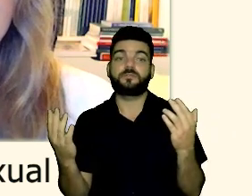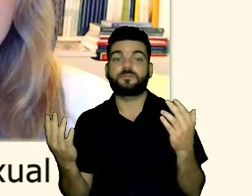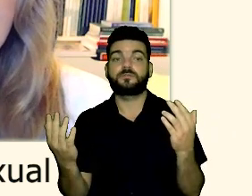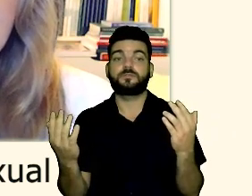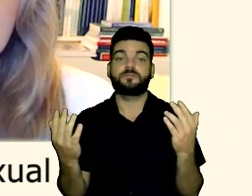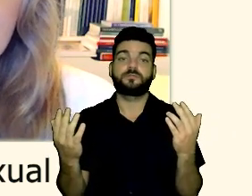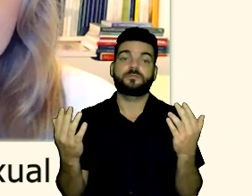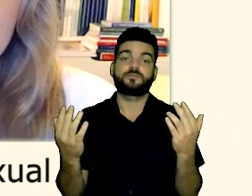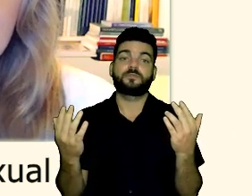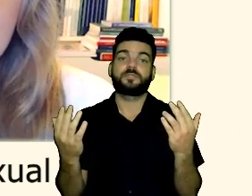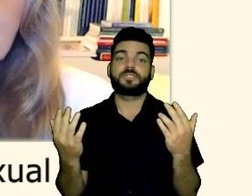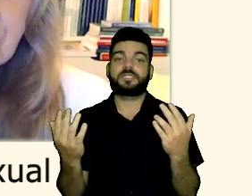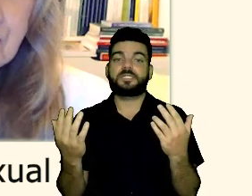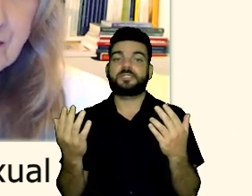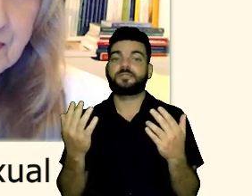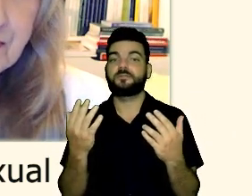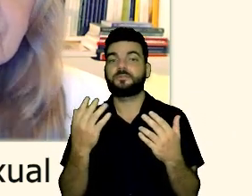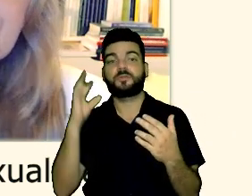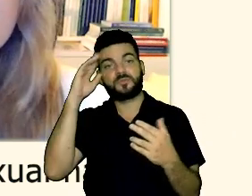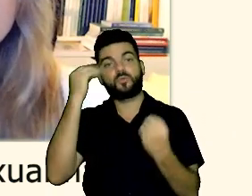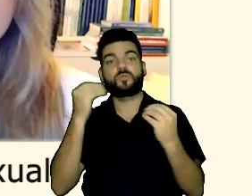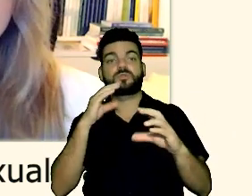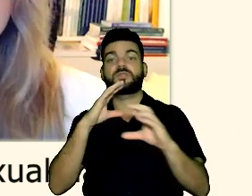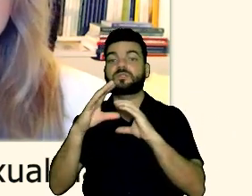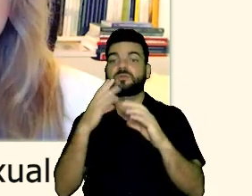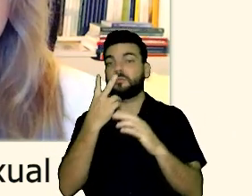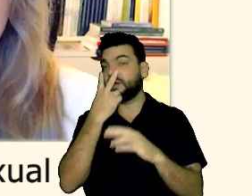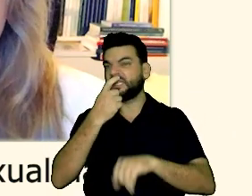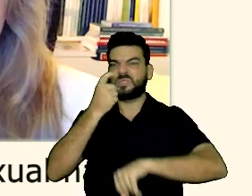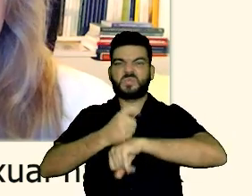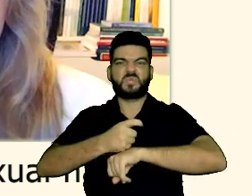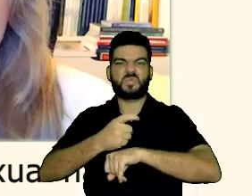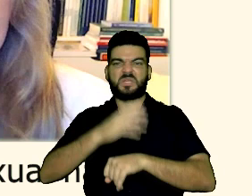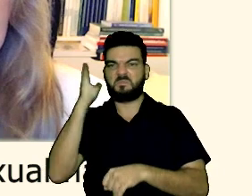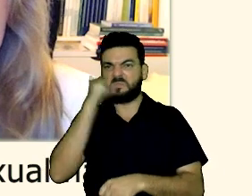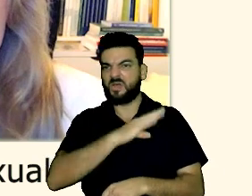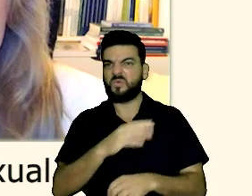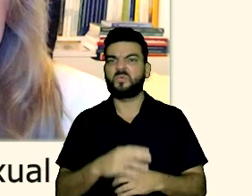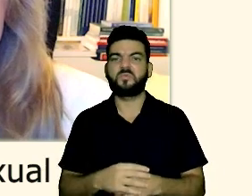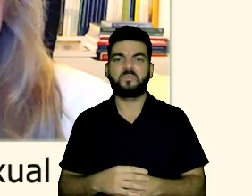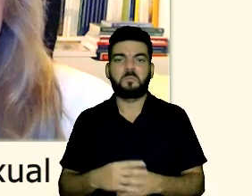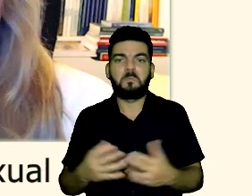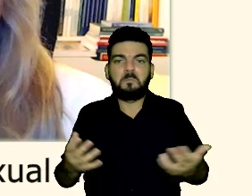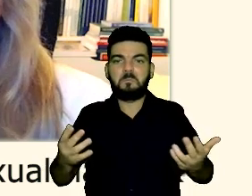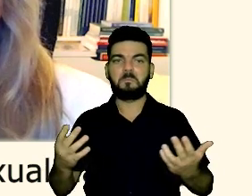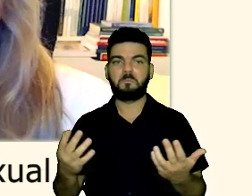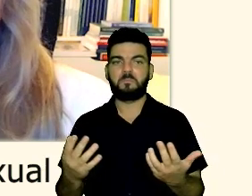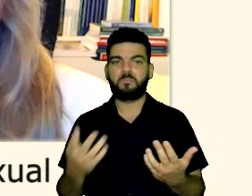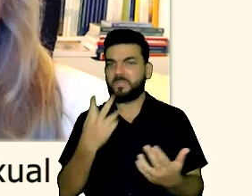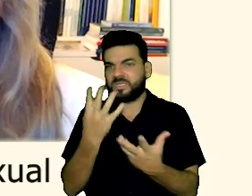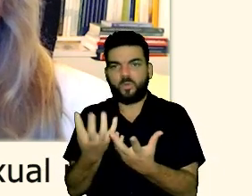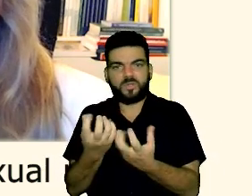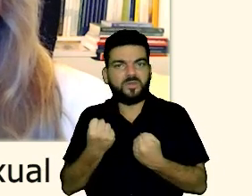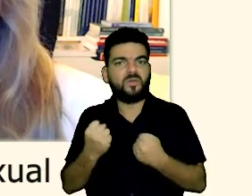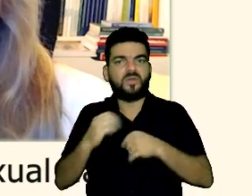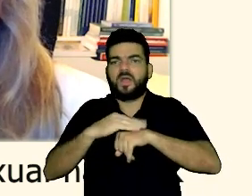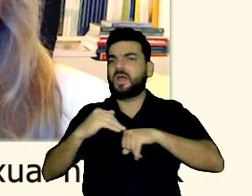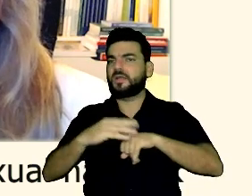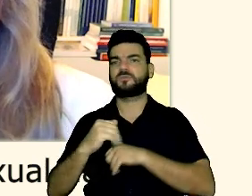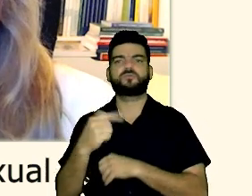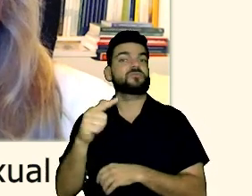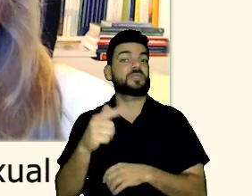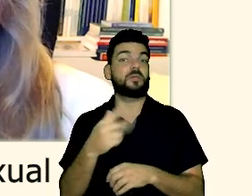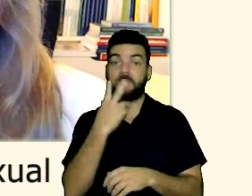hostil, uma comunicação que não é acolhedora, que não é humana nem harmônica, né? E esse tipo